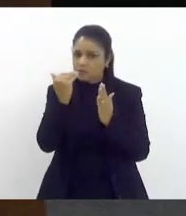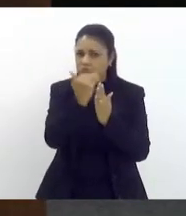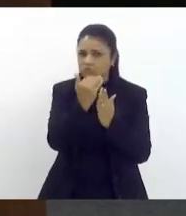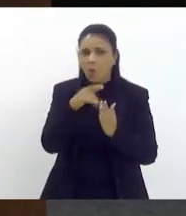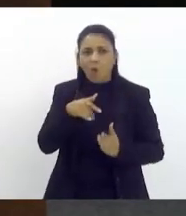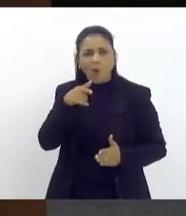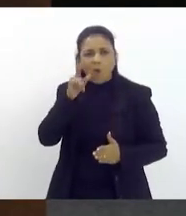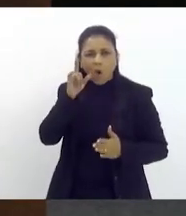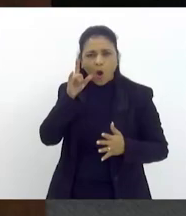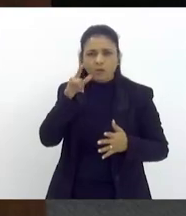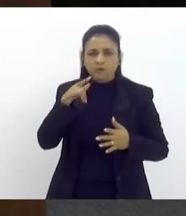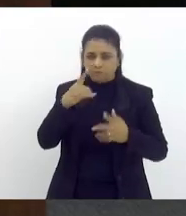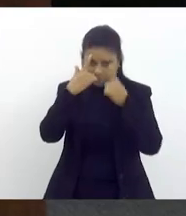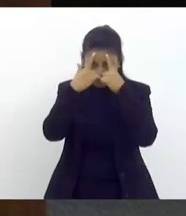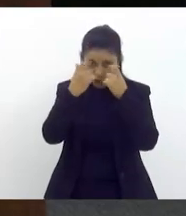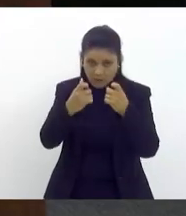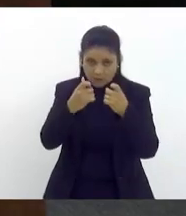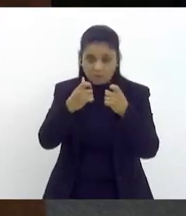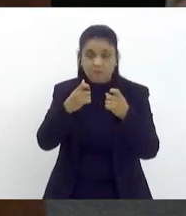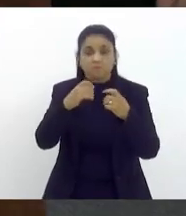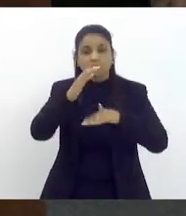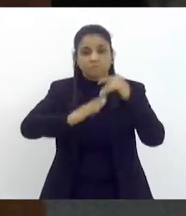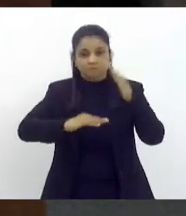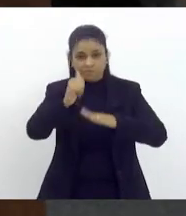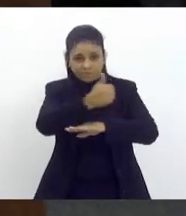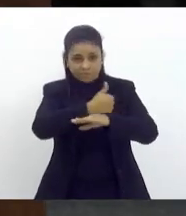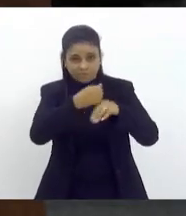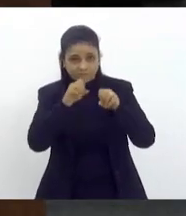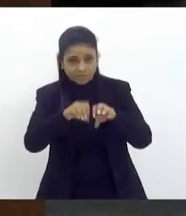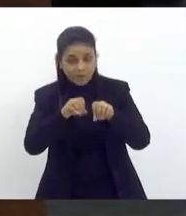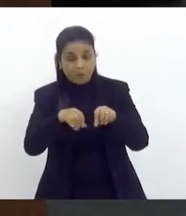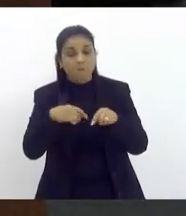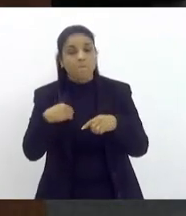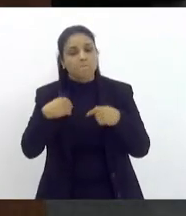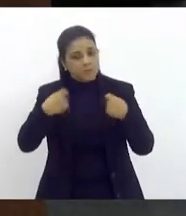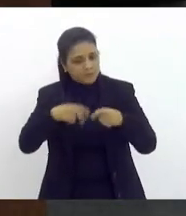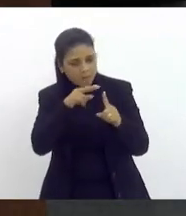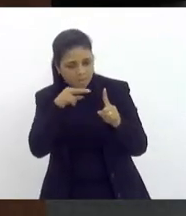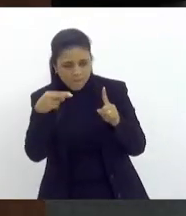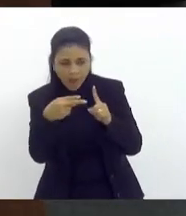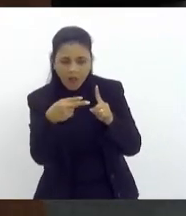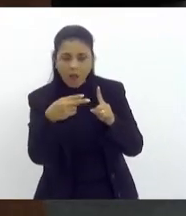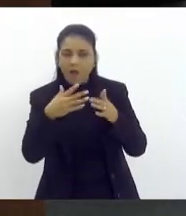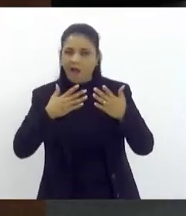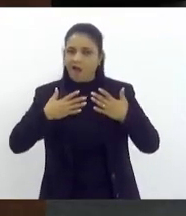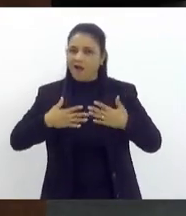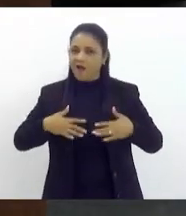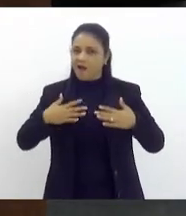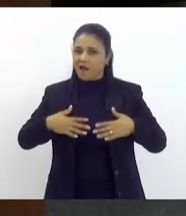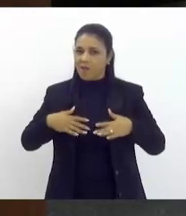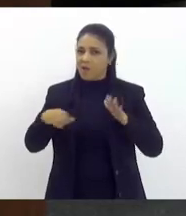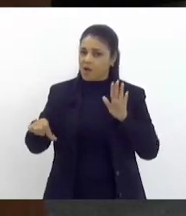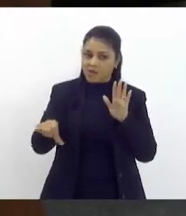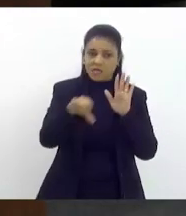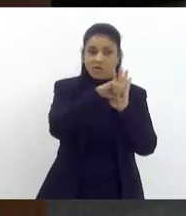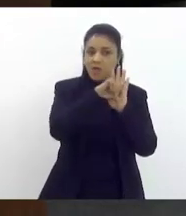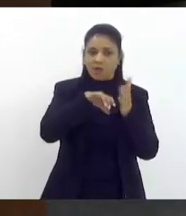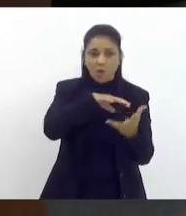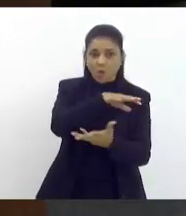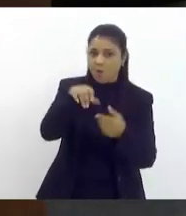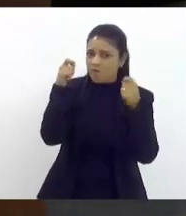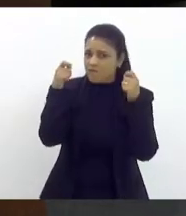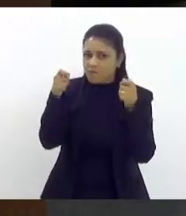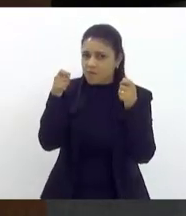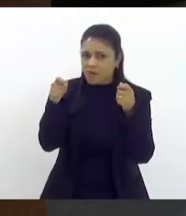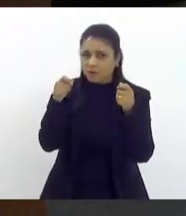na manifestação dos profissionais de Educação de fato precisam ser olhado com calma não dá para criminalizar o movimento não dá